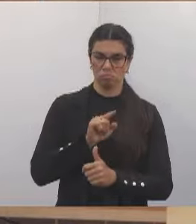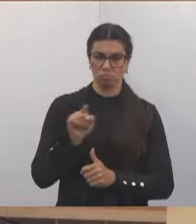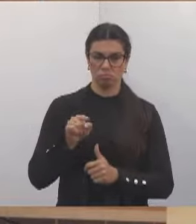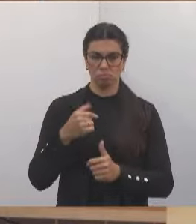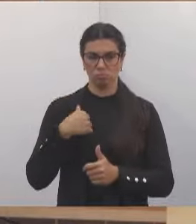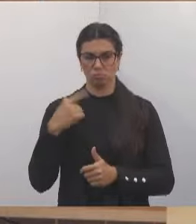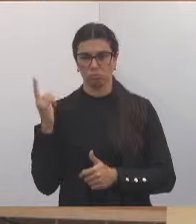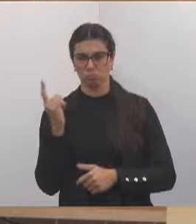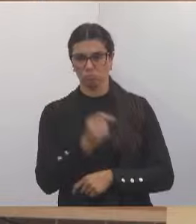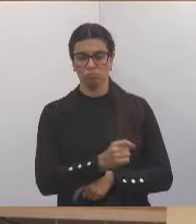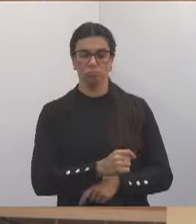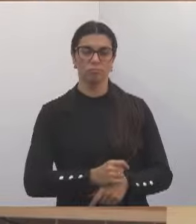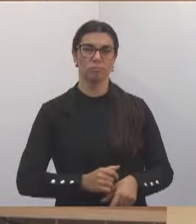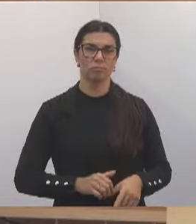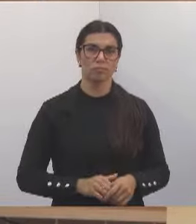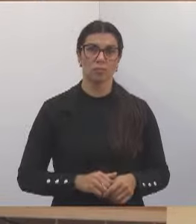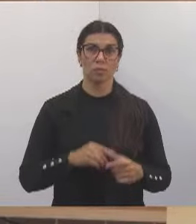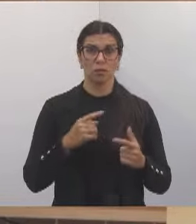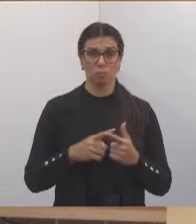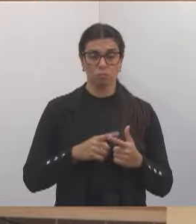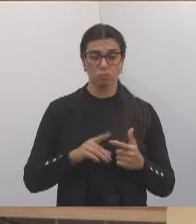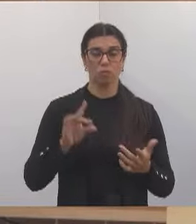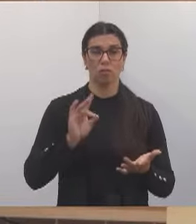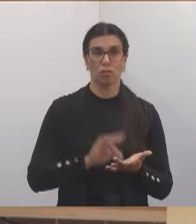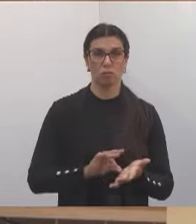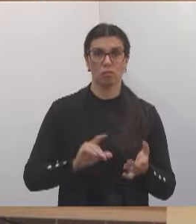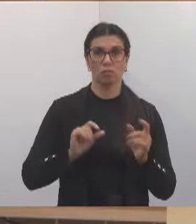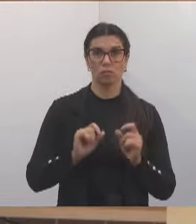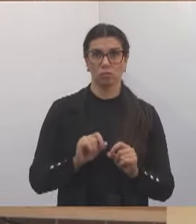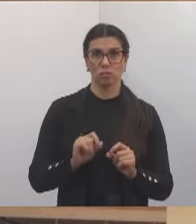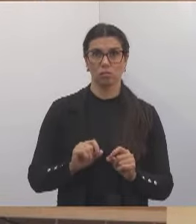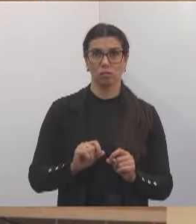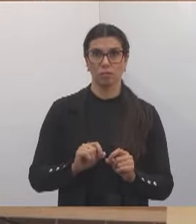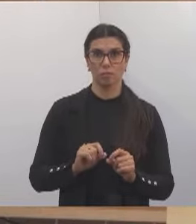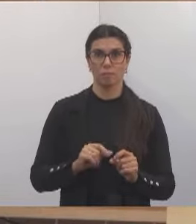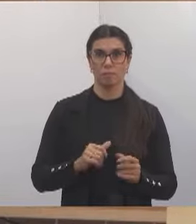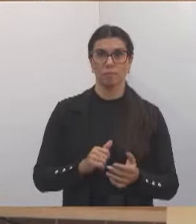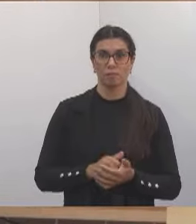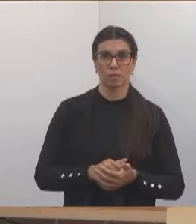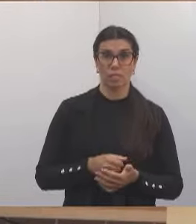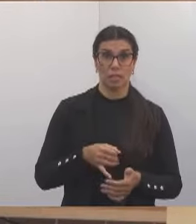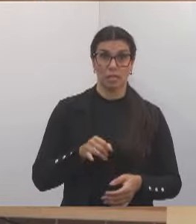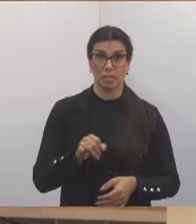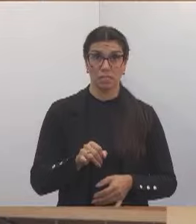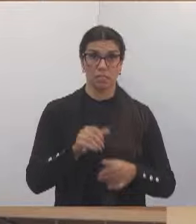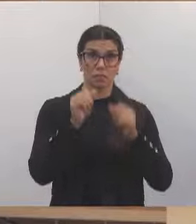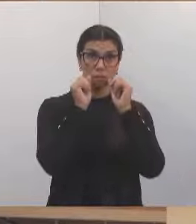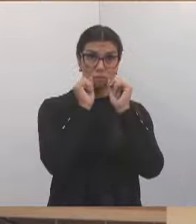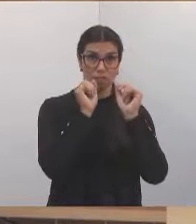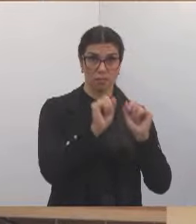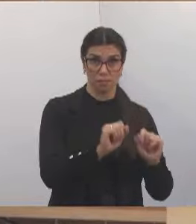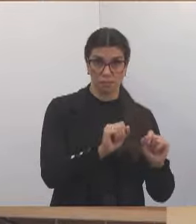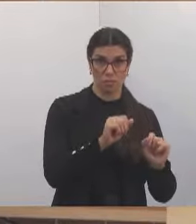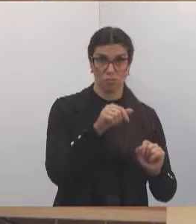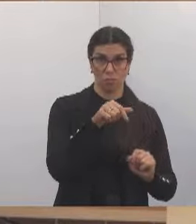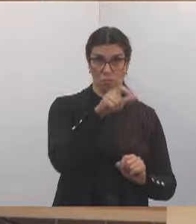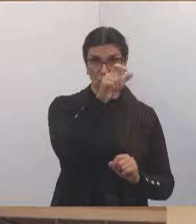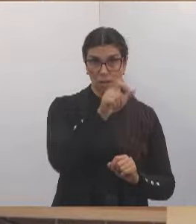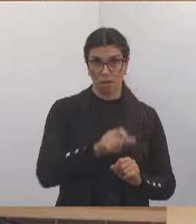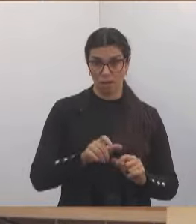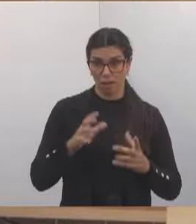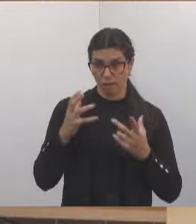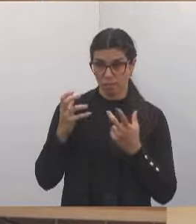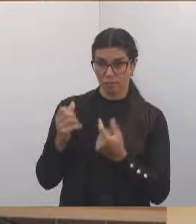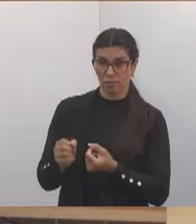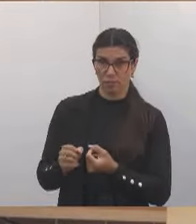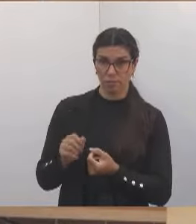lugar. Porque a verdade é essa, gente. O cúmplice, ele é tão errado